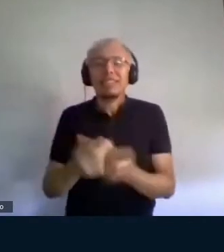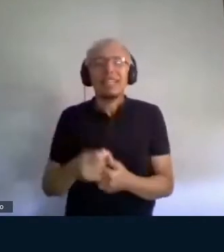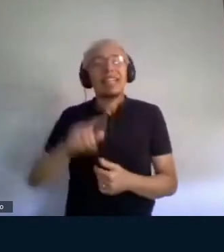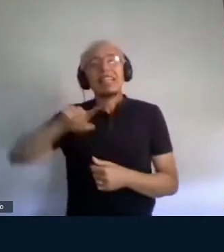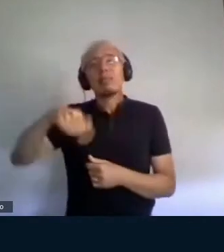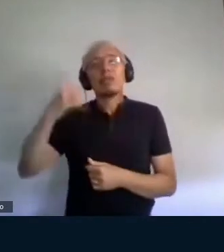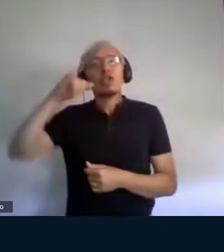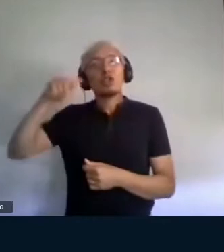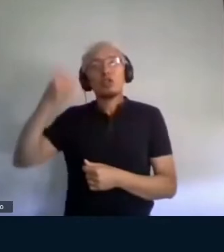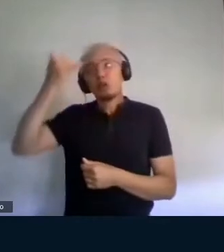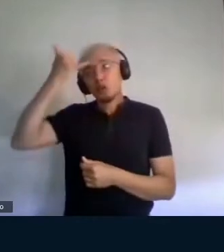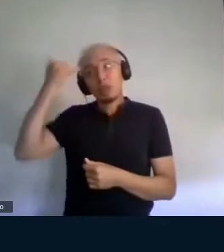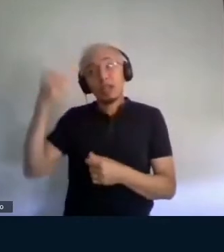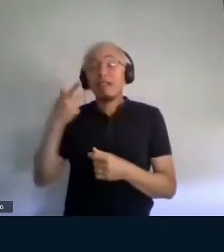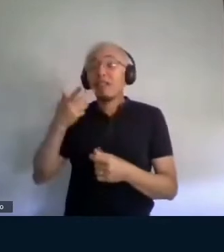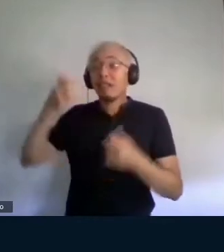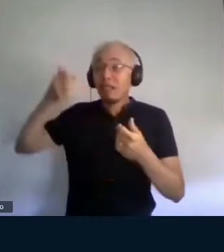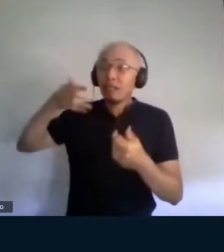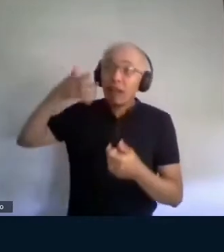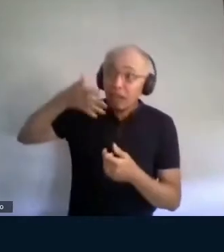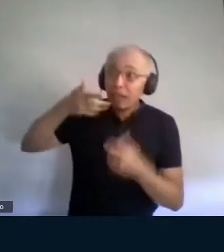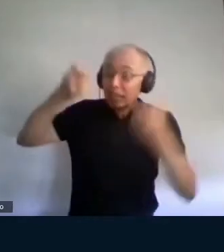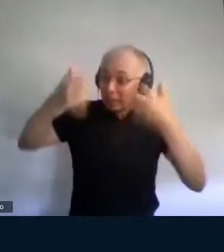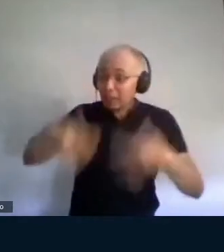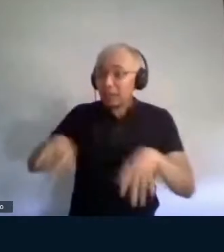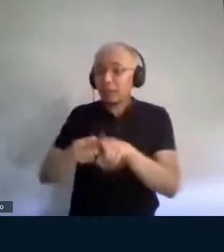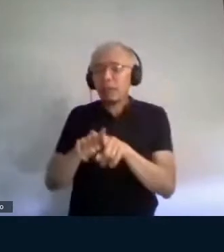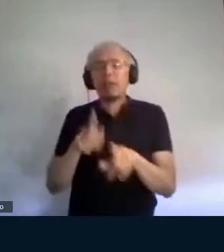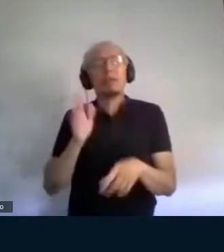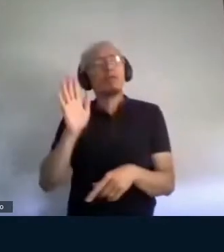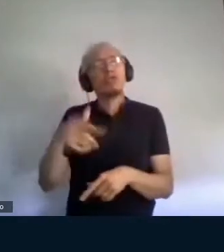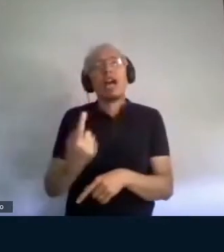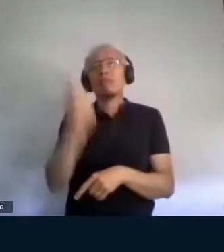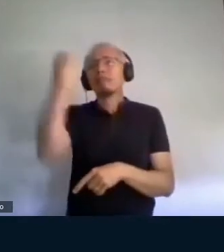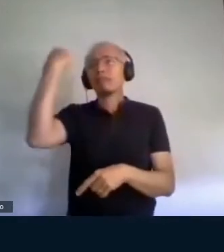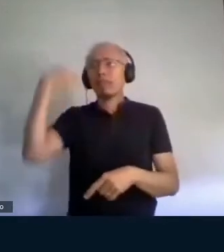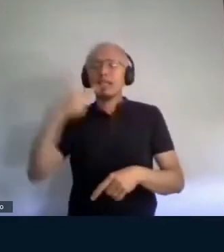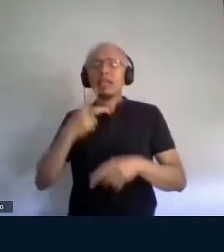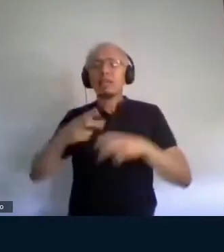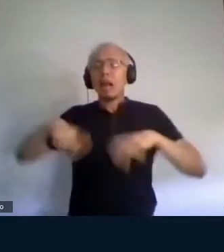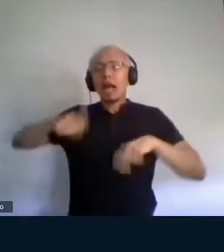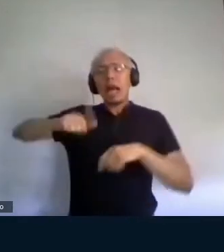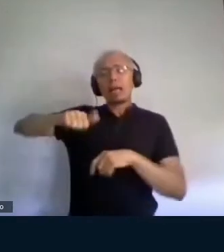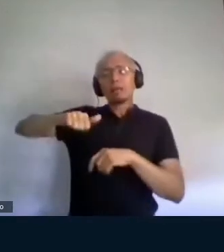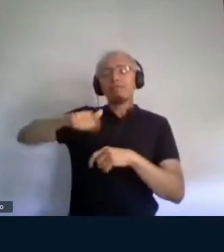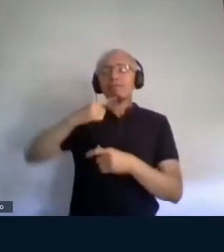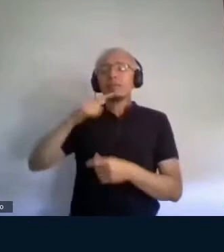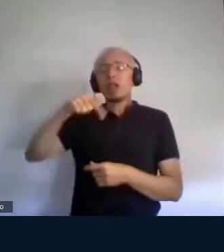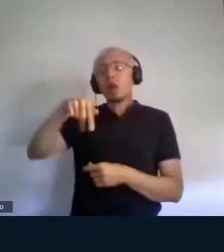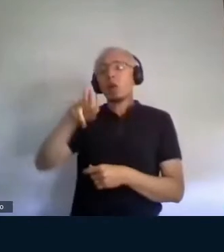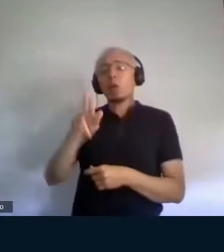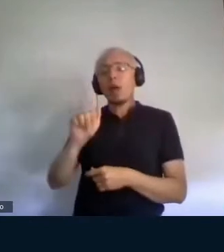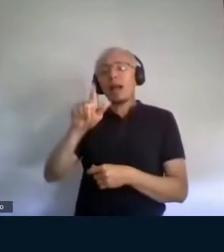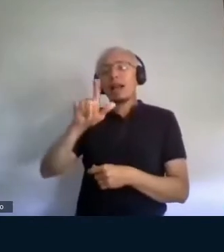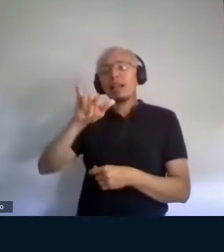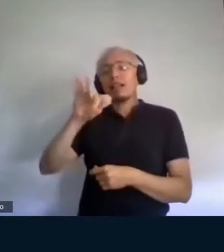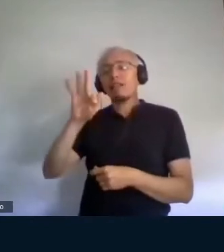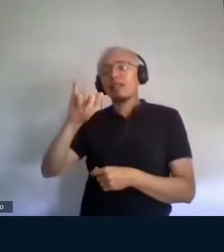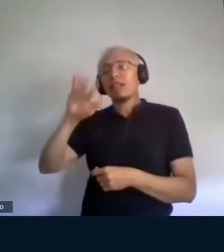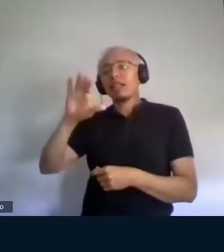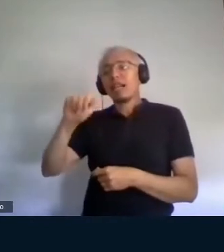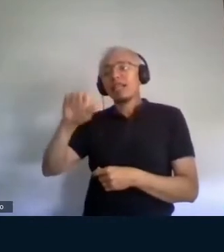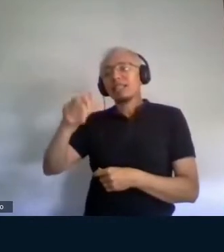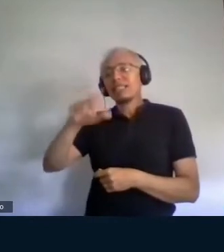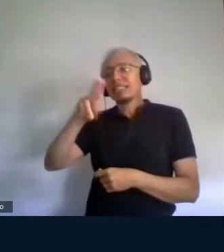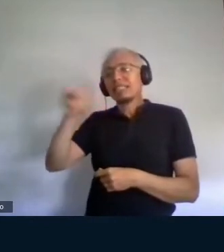de mim, e eu mesma, a gente já estava na banca de qualificação, a gente já tinha feito alguns apontamentos, e acho que a